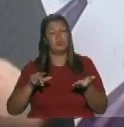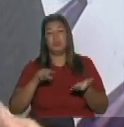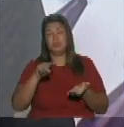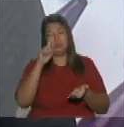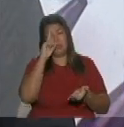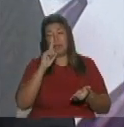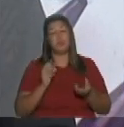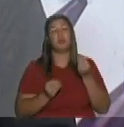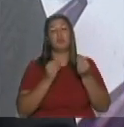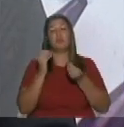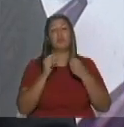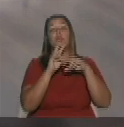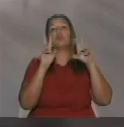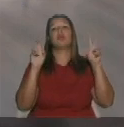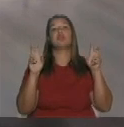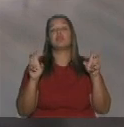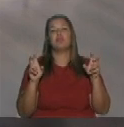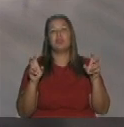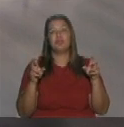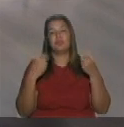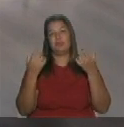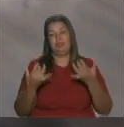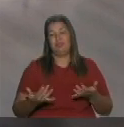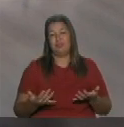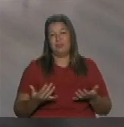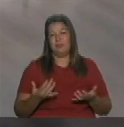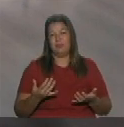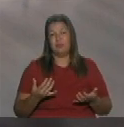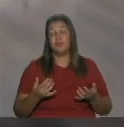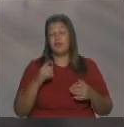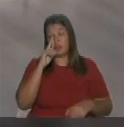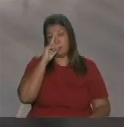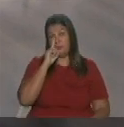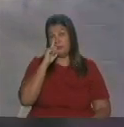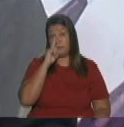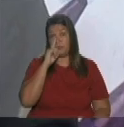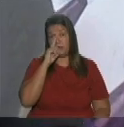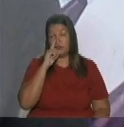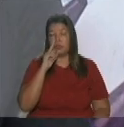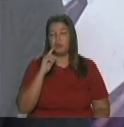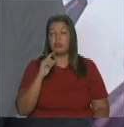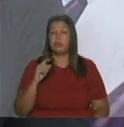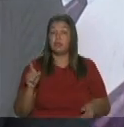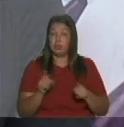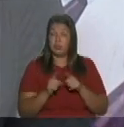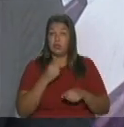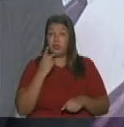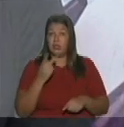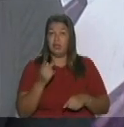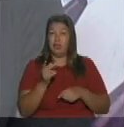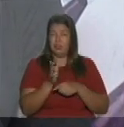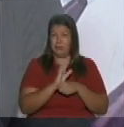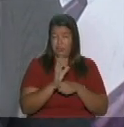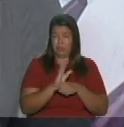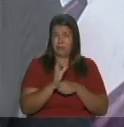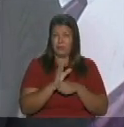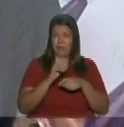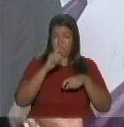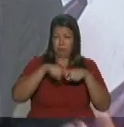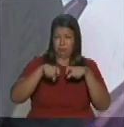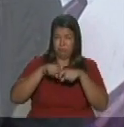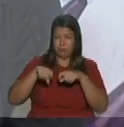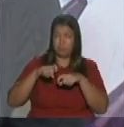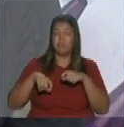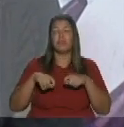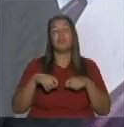sendo abordado. Sim. Então eu acho que o perigo também mais está aí. Em relação à pornografia, a mesma coisa, porque